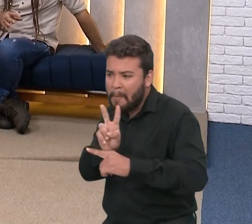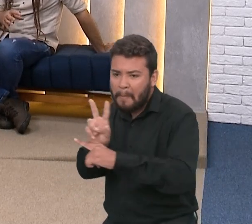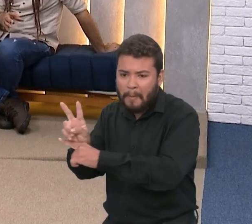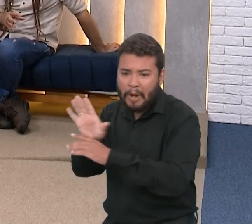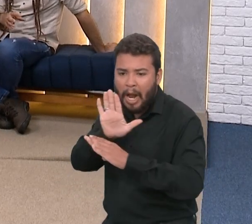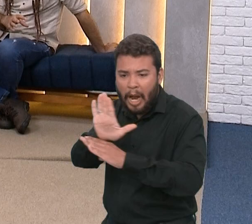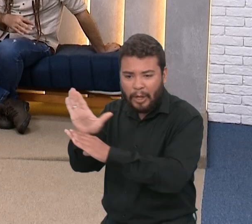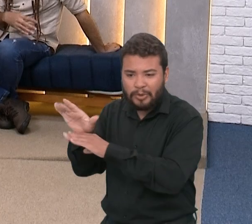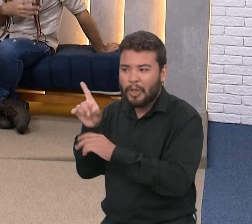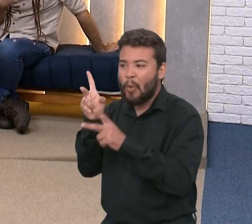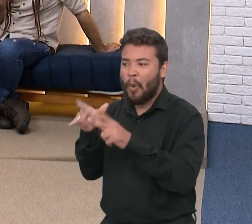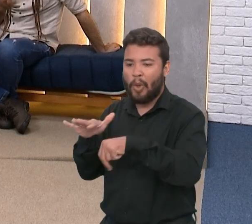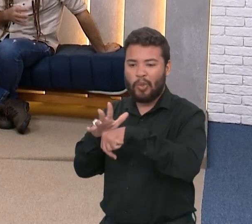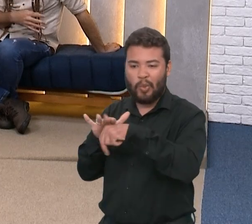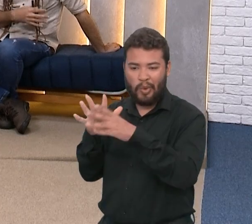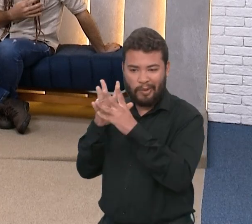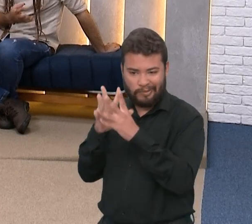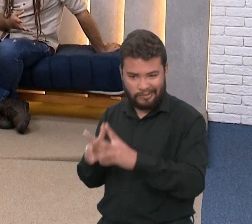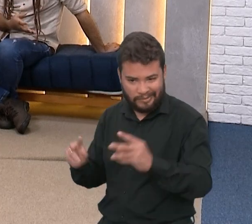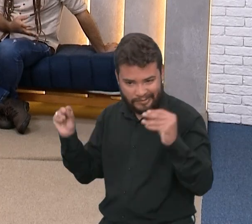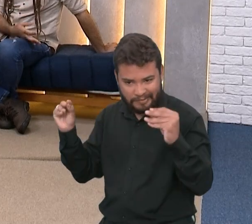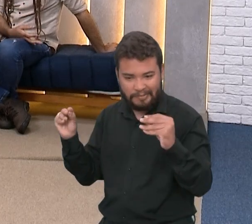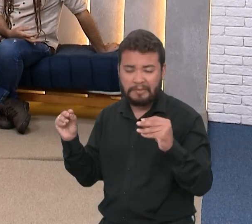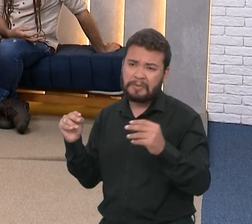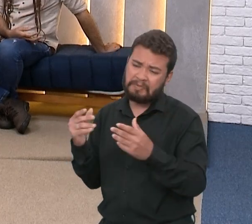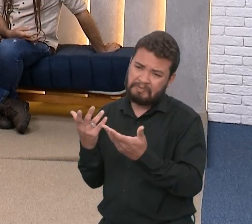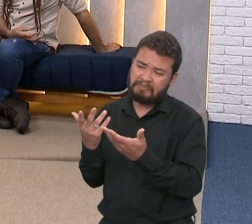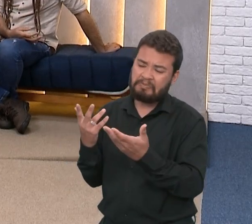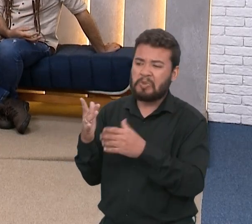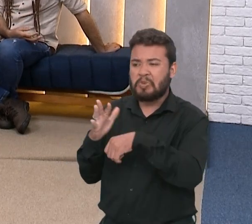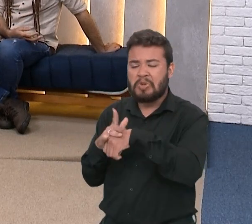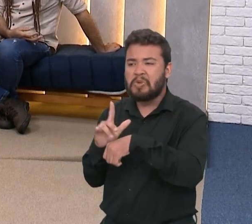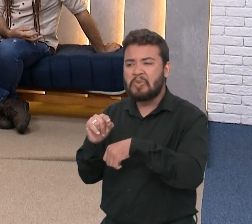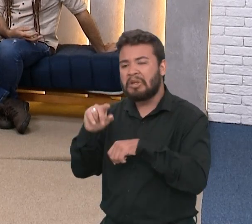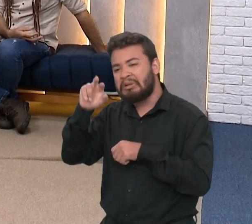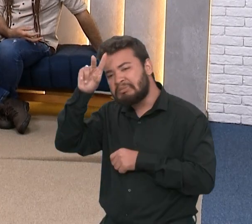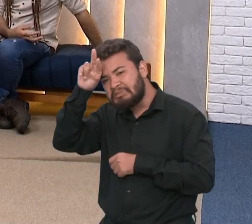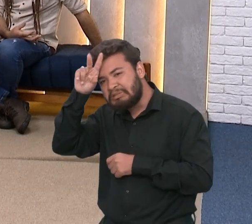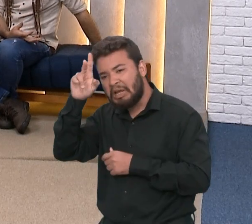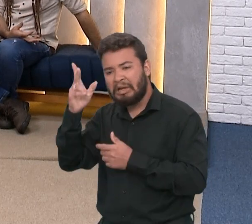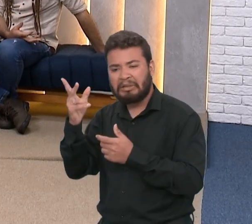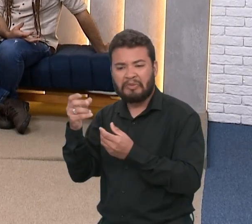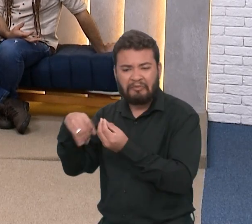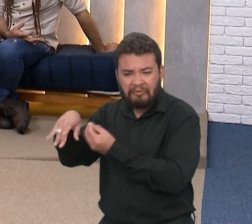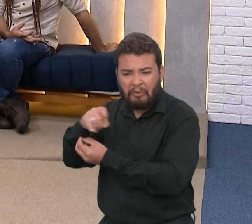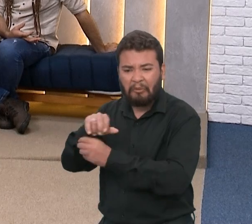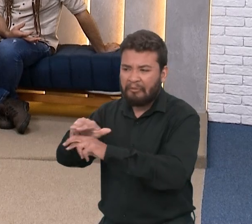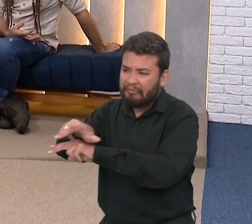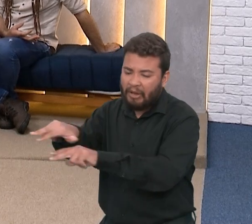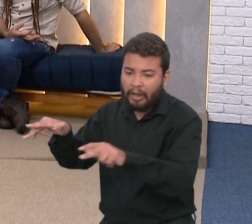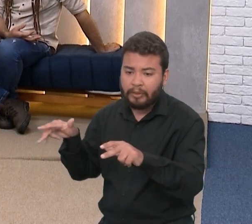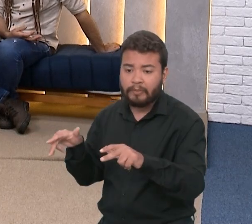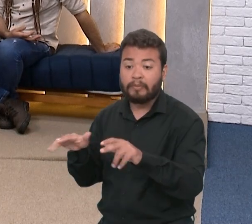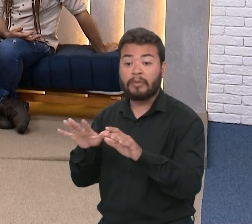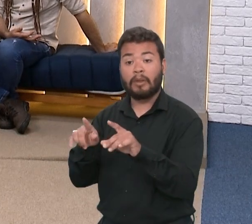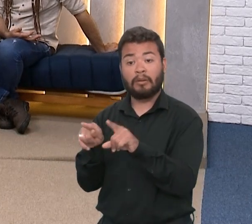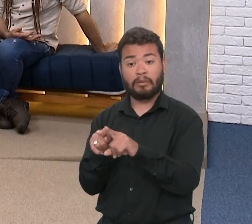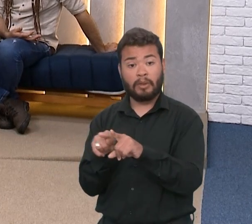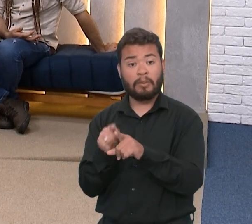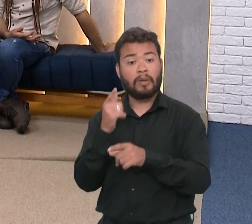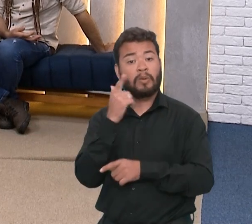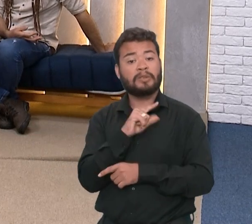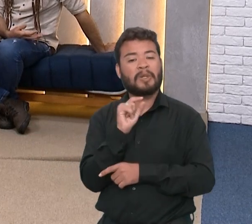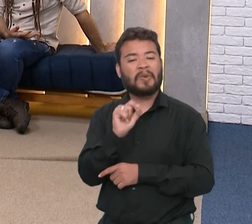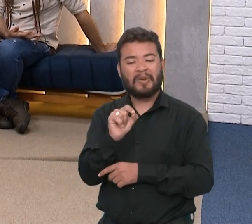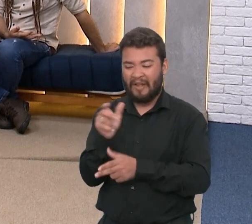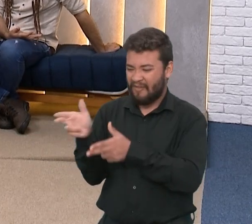outros fungos, inclusive, por insetos, enfim, um benefício gigantesco é a diminuição de agrotóxicos